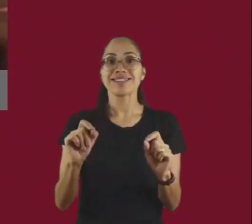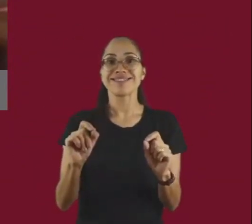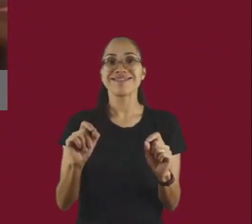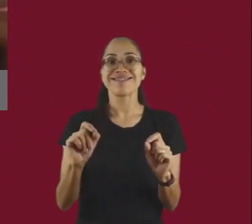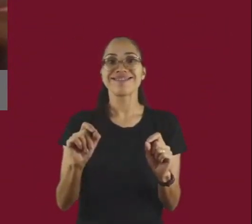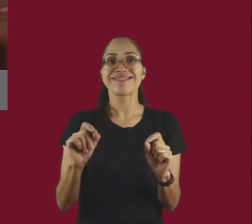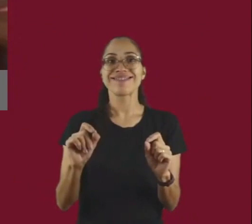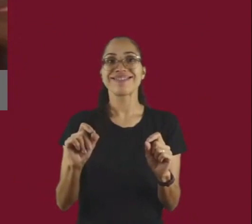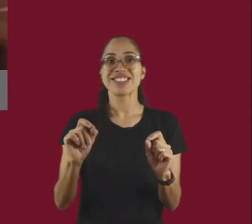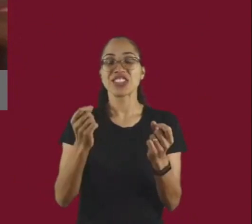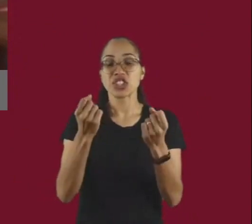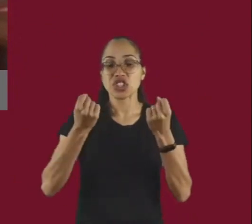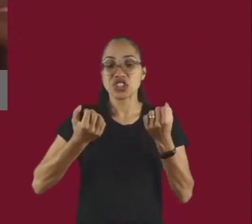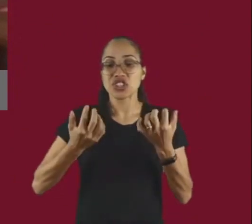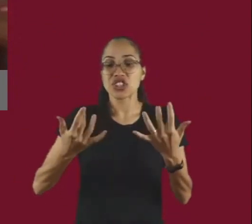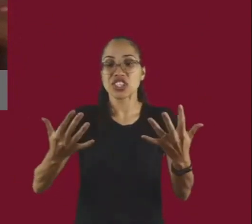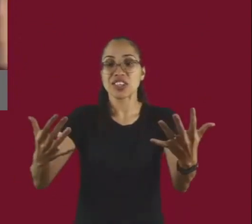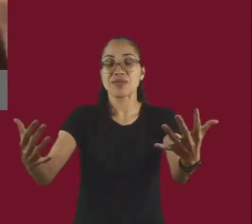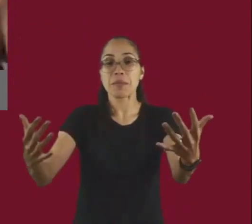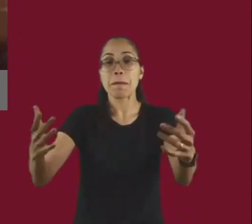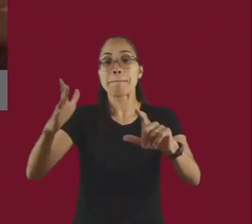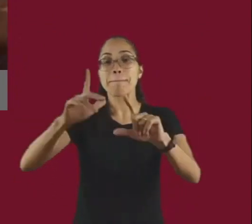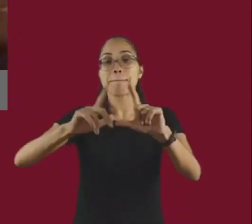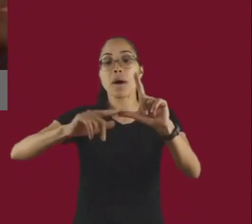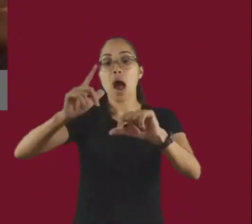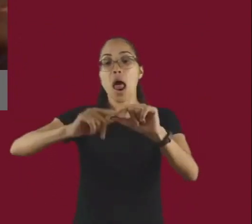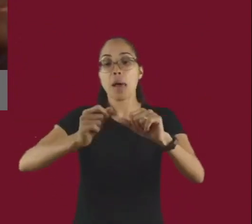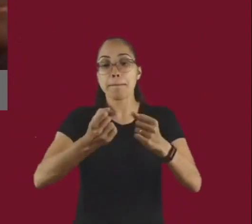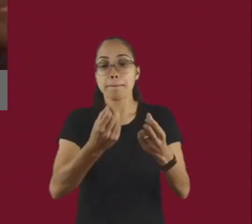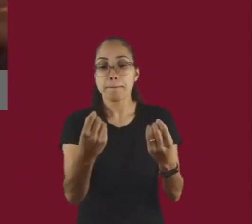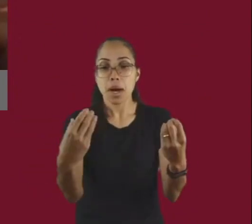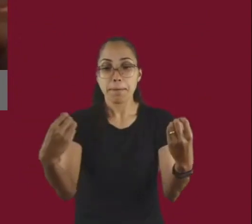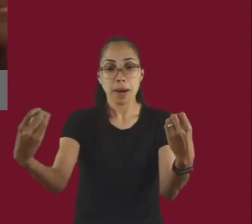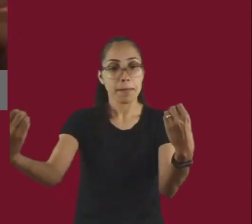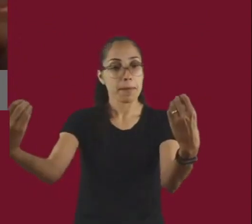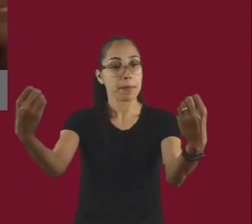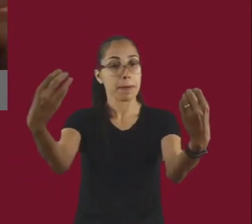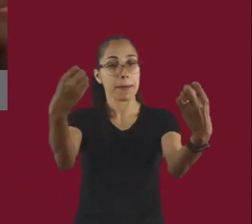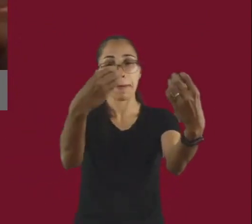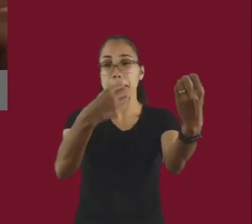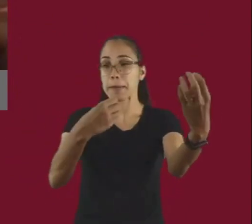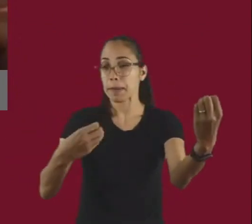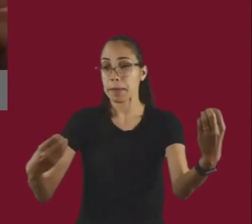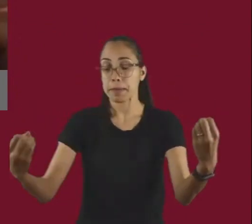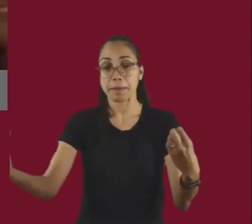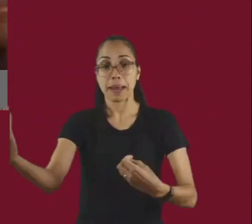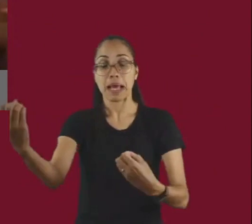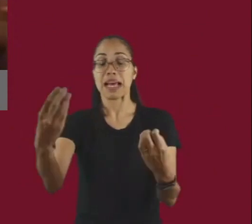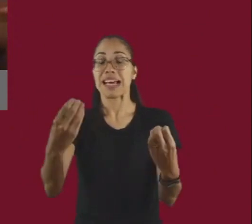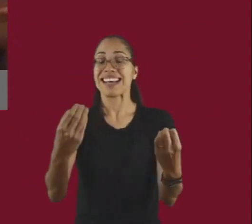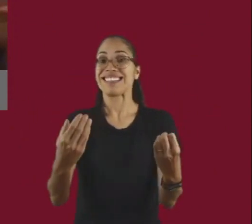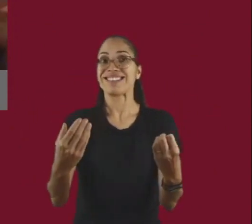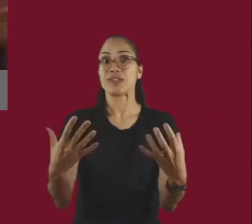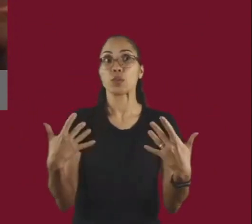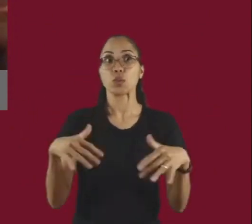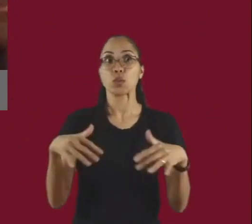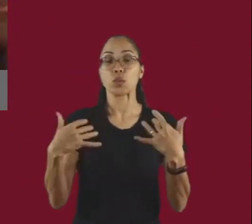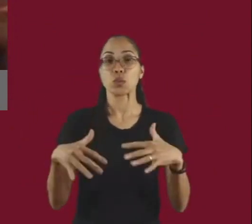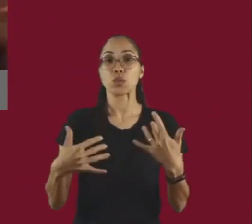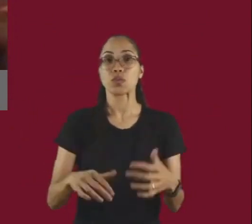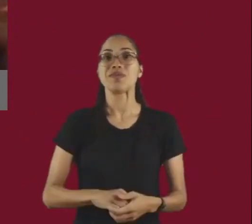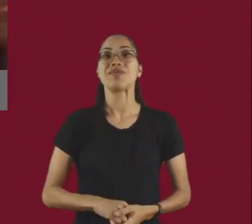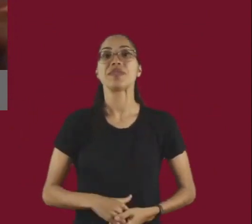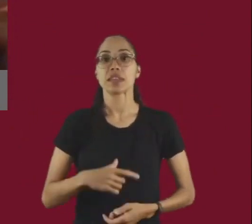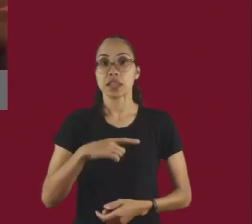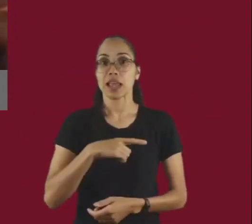ali, né? Que existem muito, muito, muito antes de qualquer humano. E aqui na minha